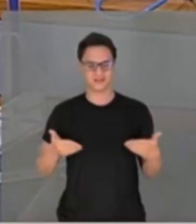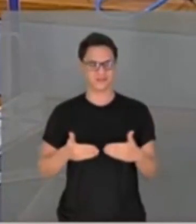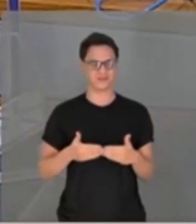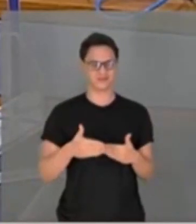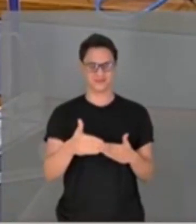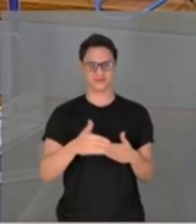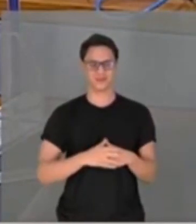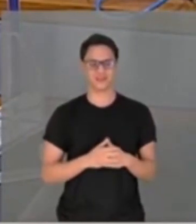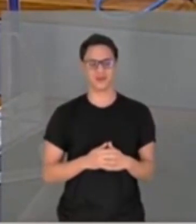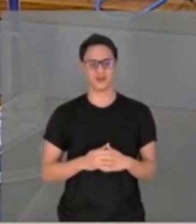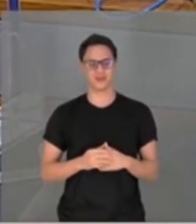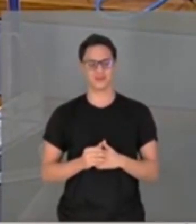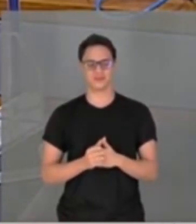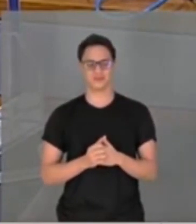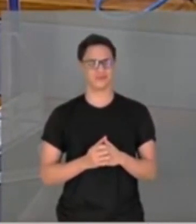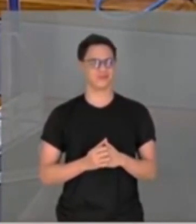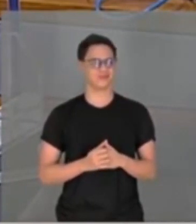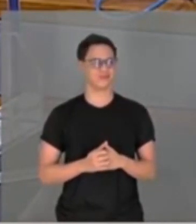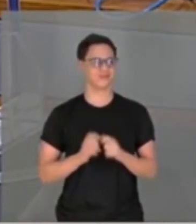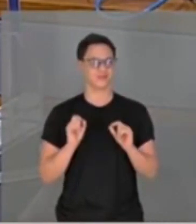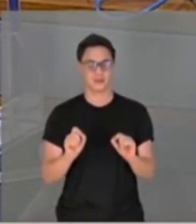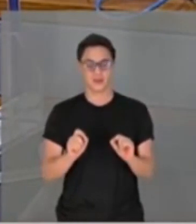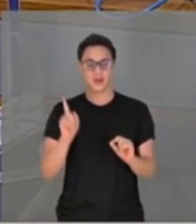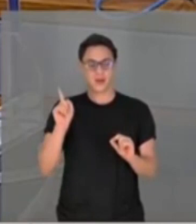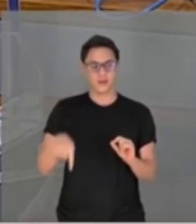é rescindido